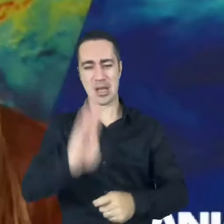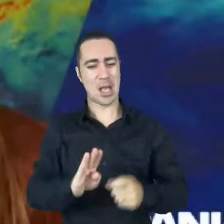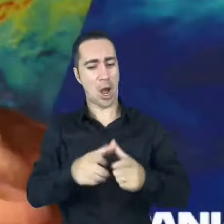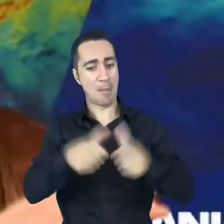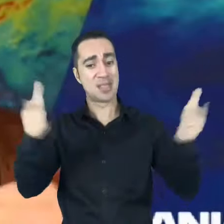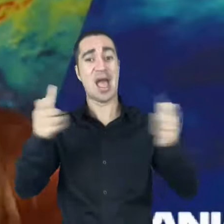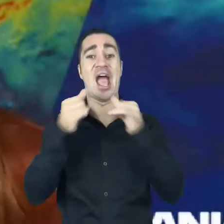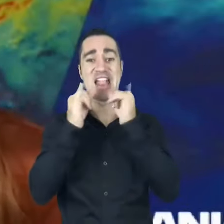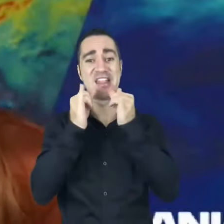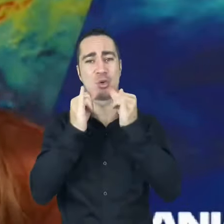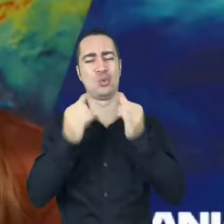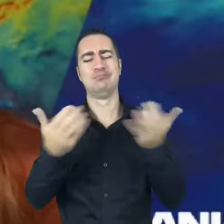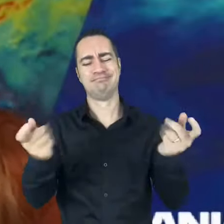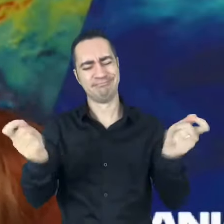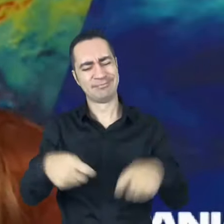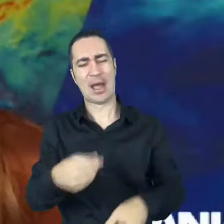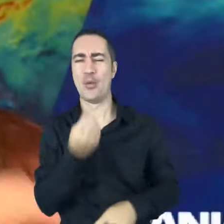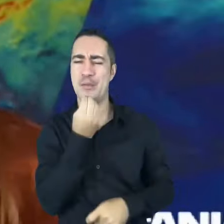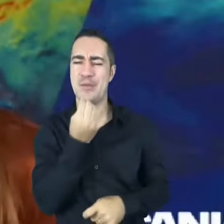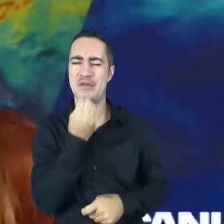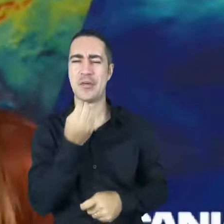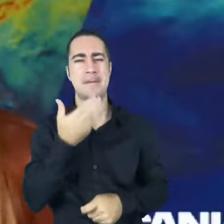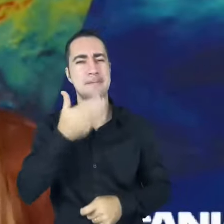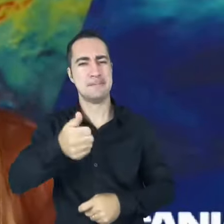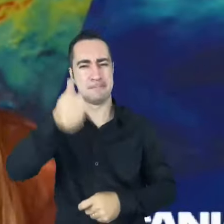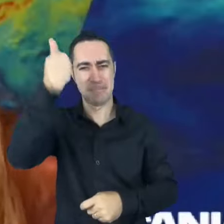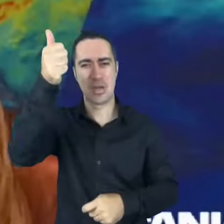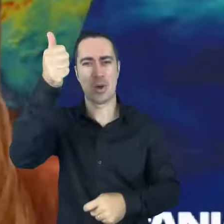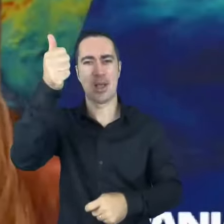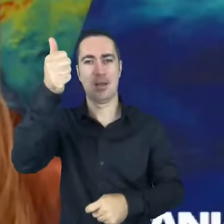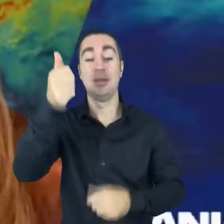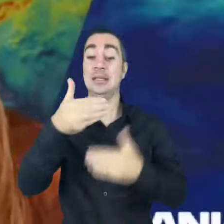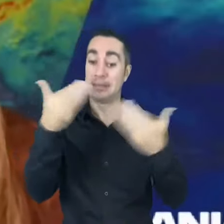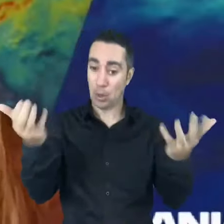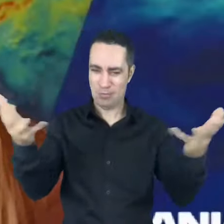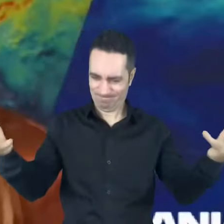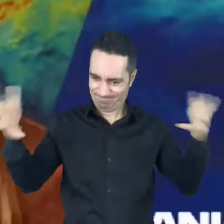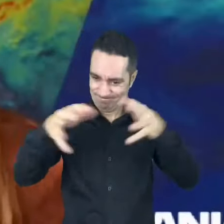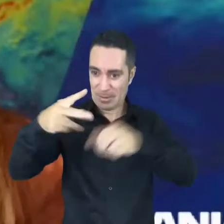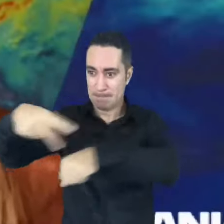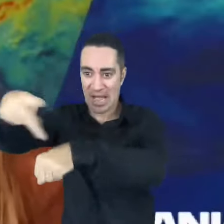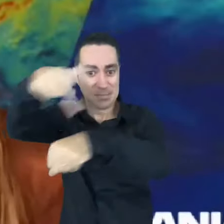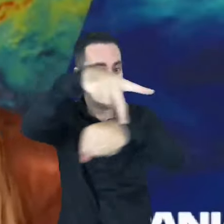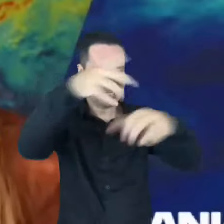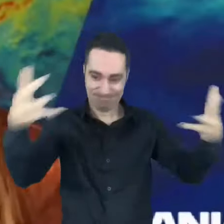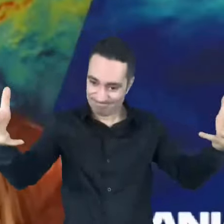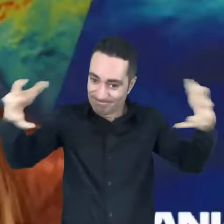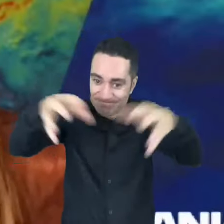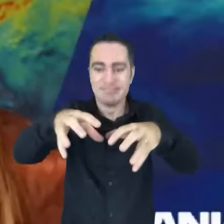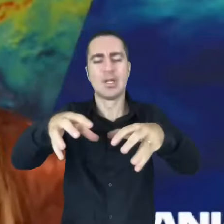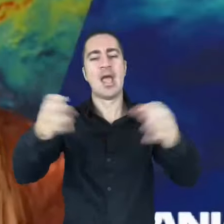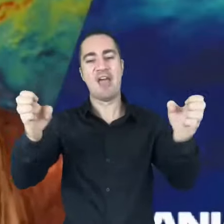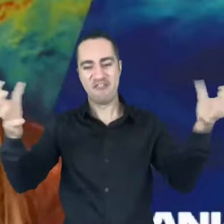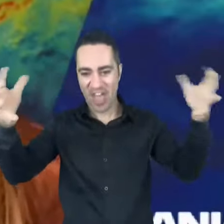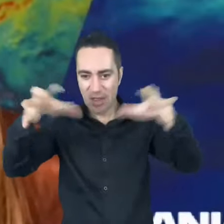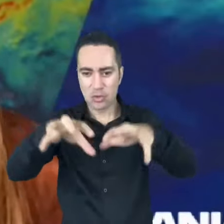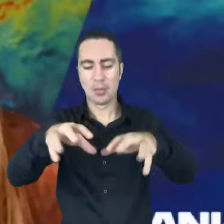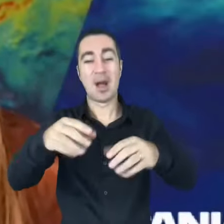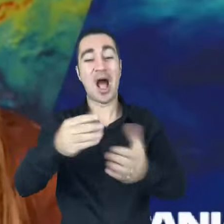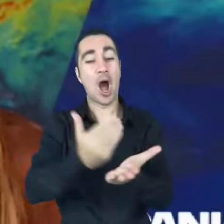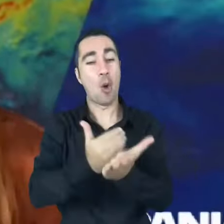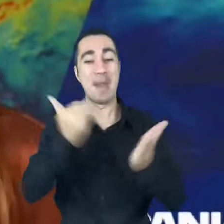transporte e usando a COP para esse tipo de evento, para aumentar a